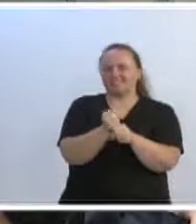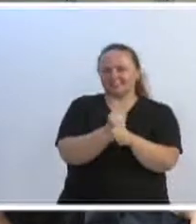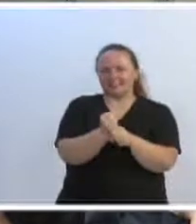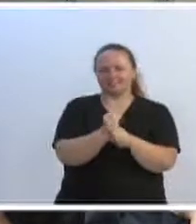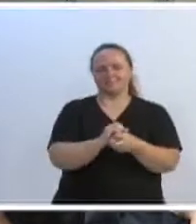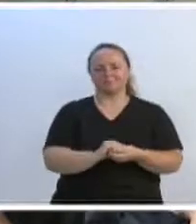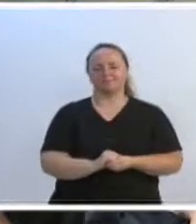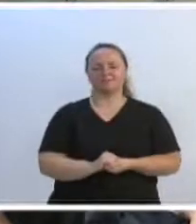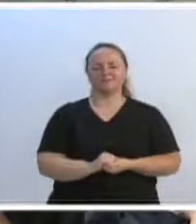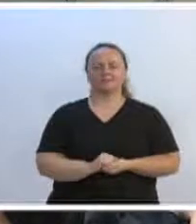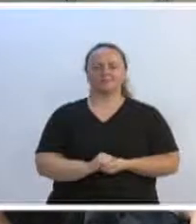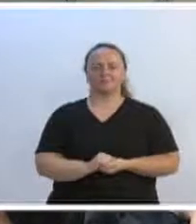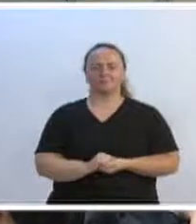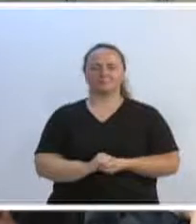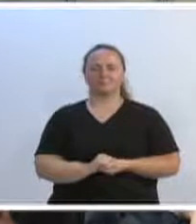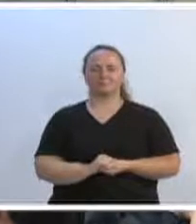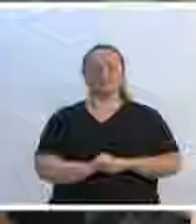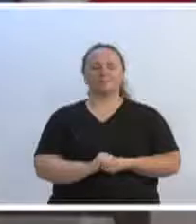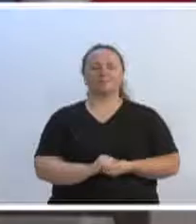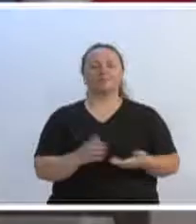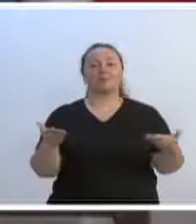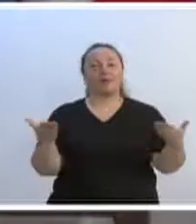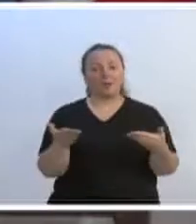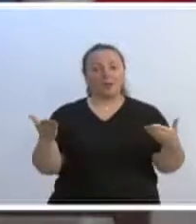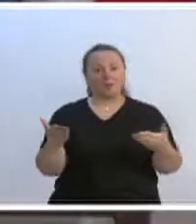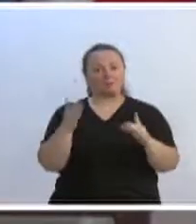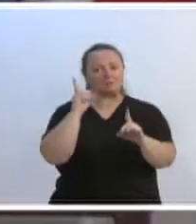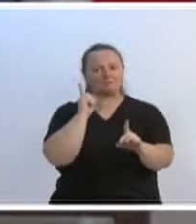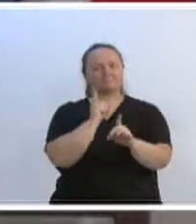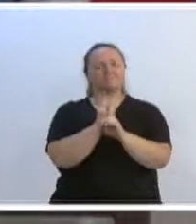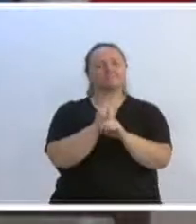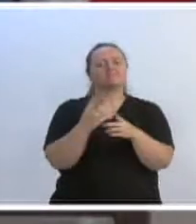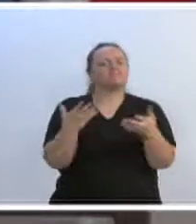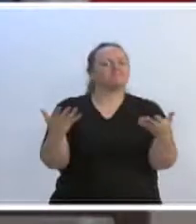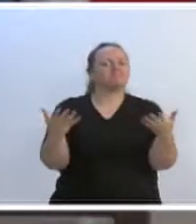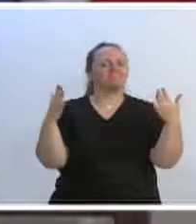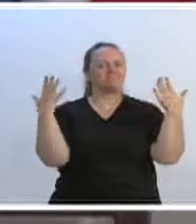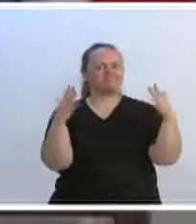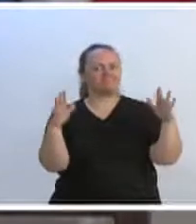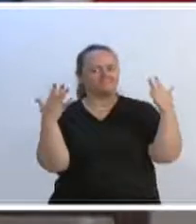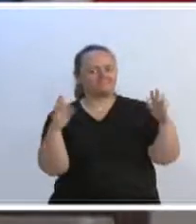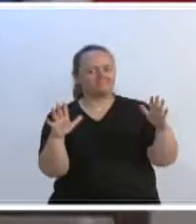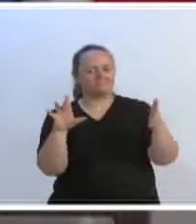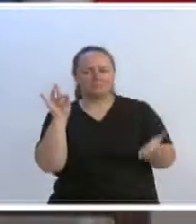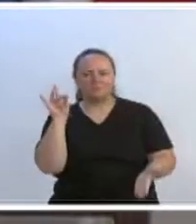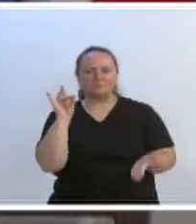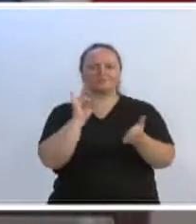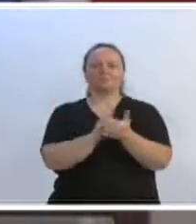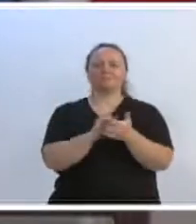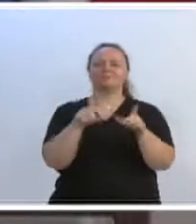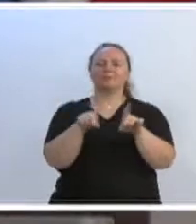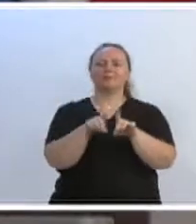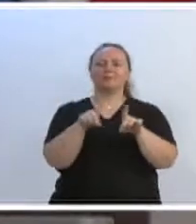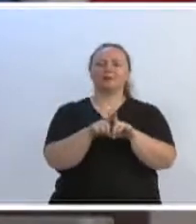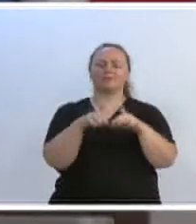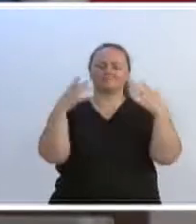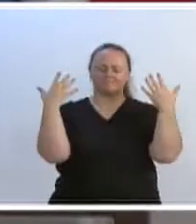Ao cumprimentar o senhor prefeito municipal, senhor Napoleão Bernardes, estendo os meus